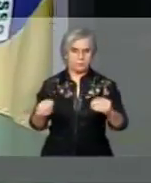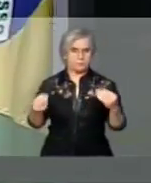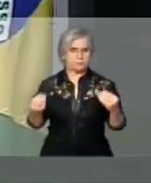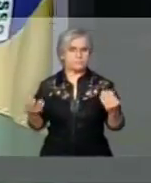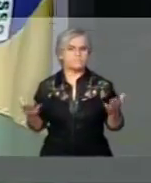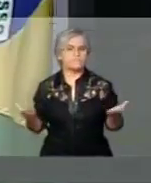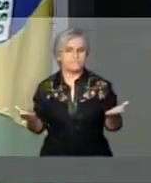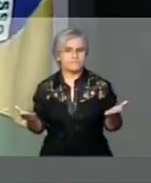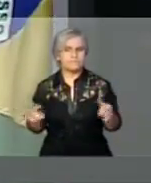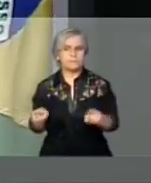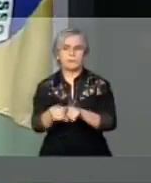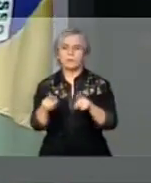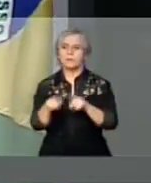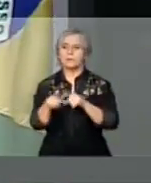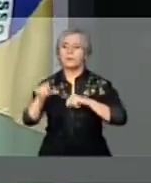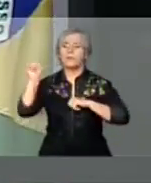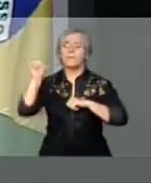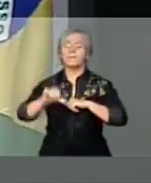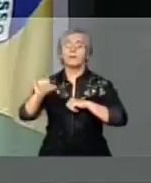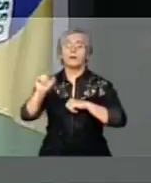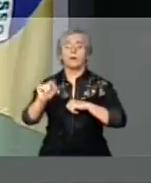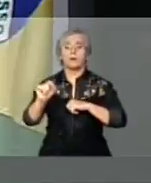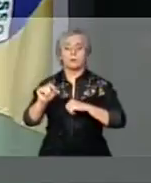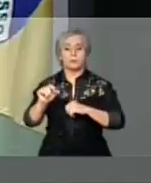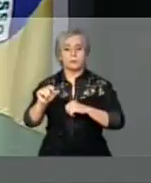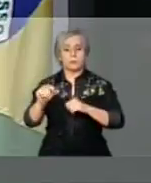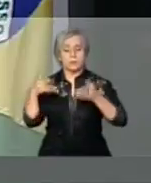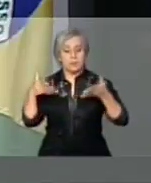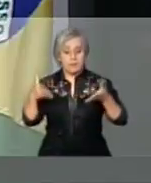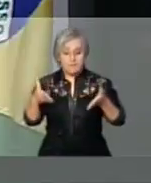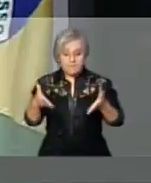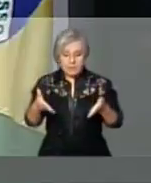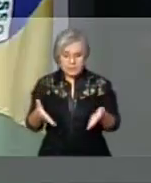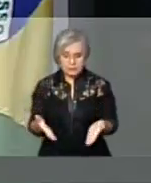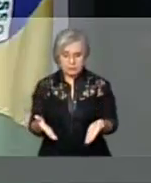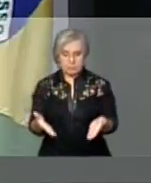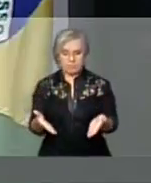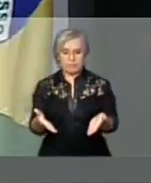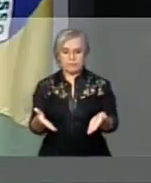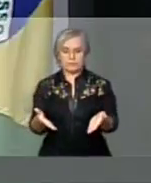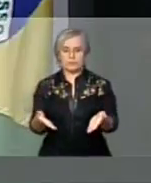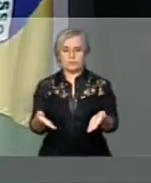E o mais grave é que a participação